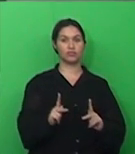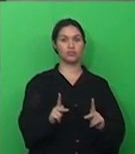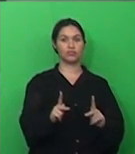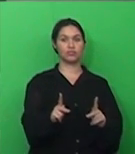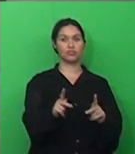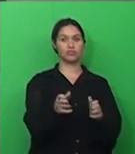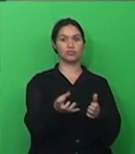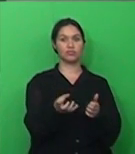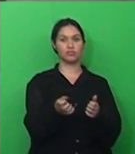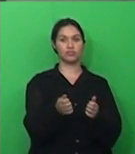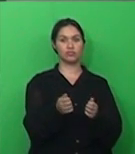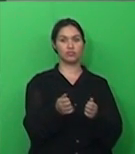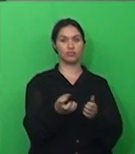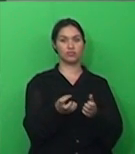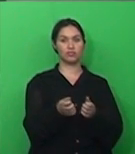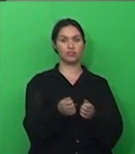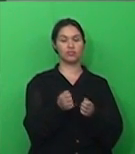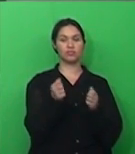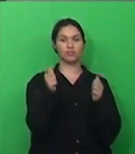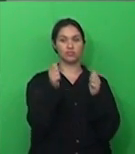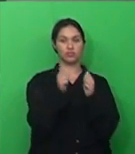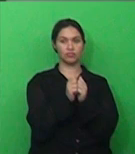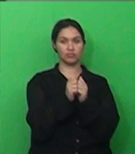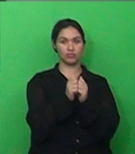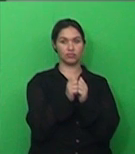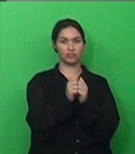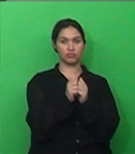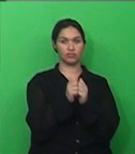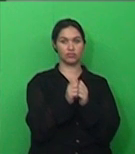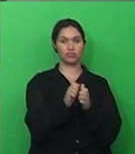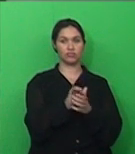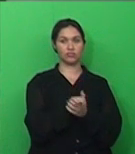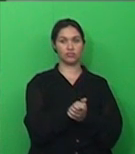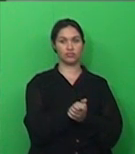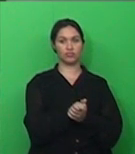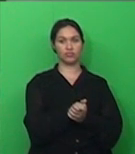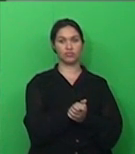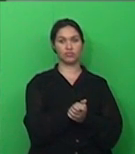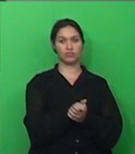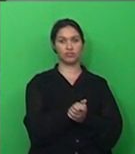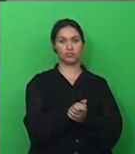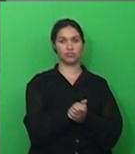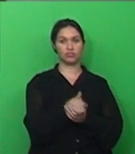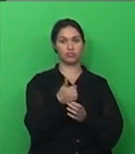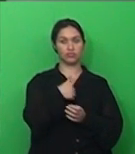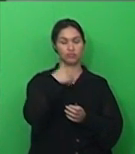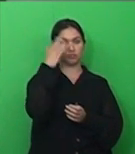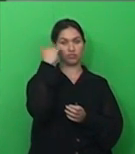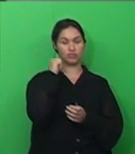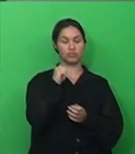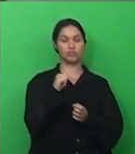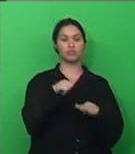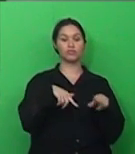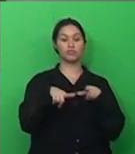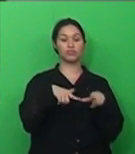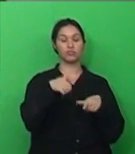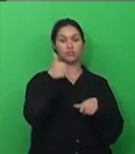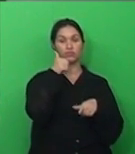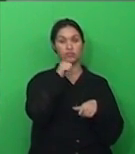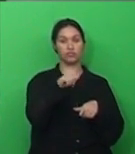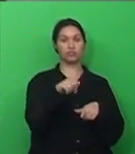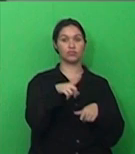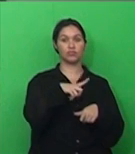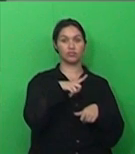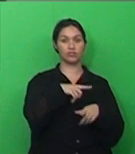pé. De tudo que eu li, é essa a conclusão que eu cheguei. Faço essa menção particular, porque nem sempre o trabalho da mulher recebe o